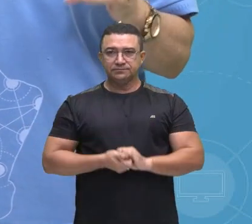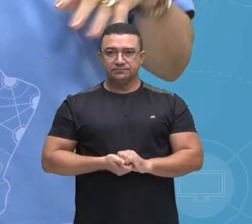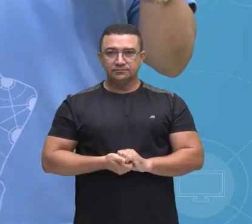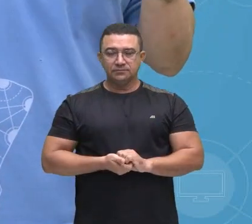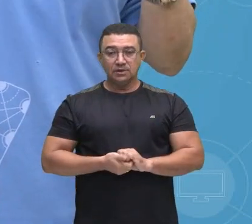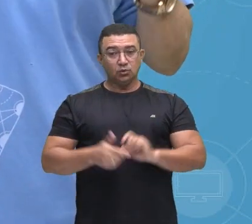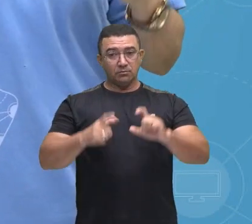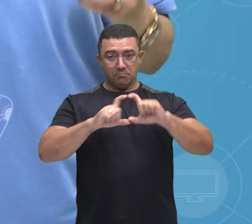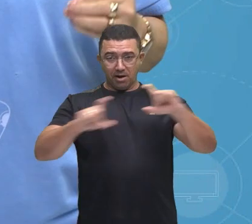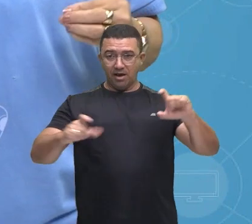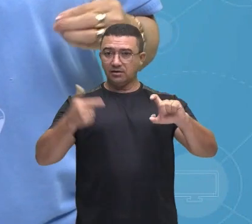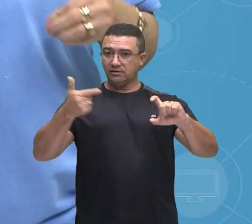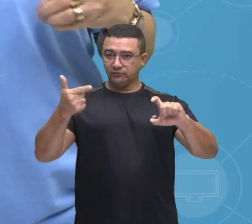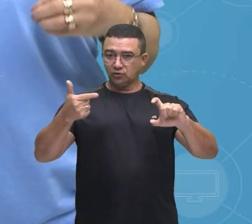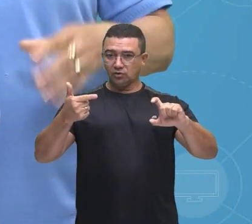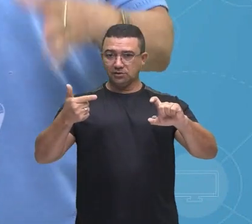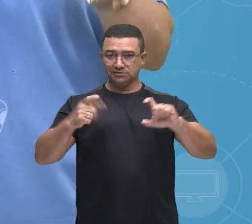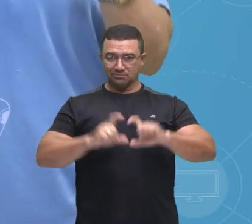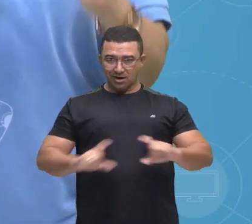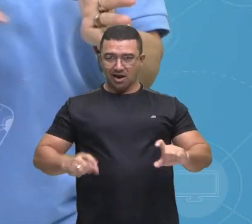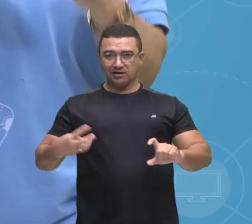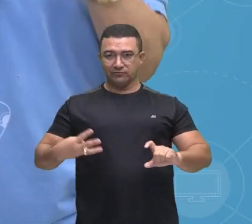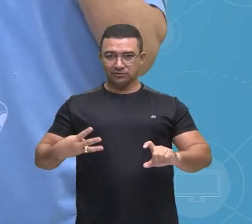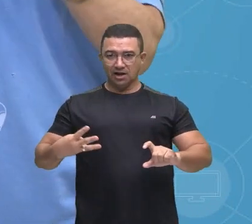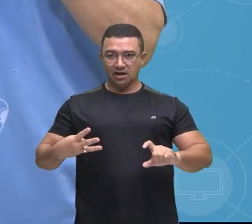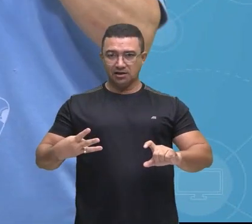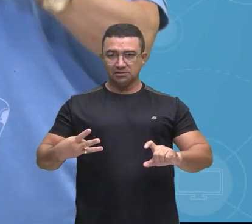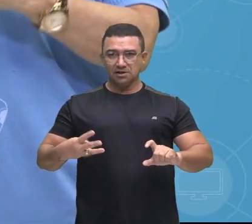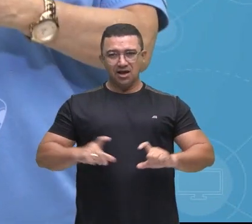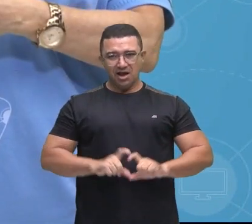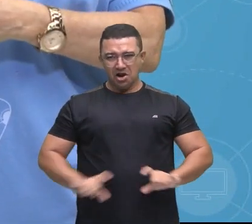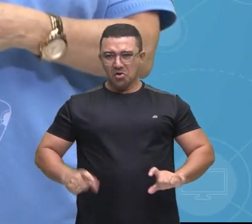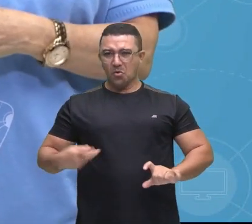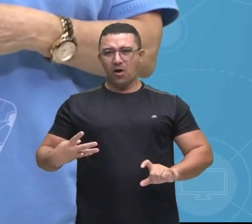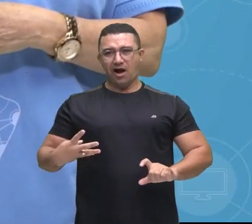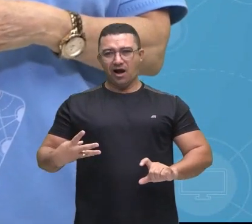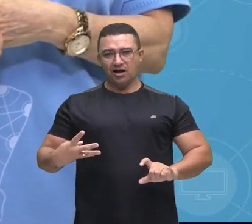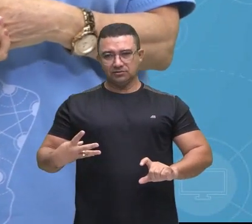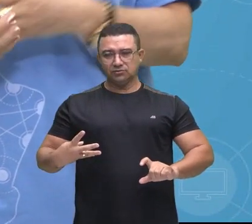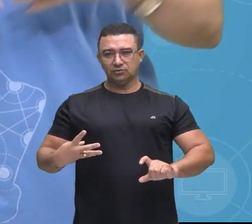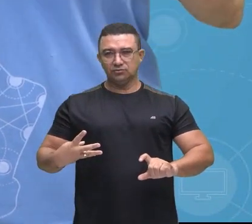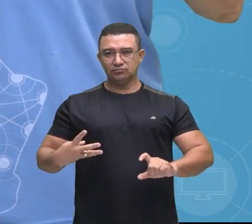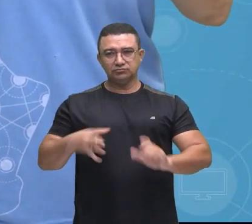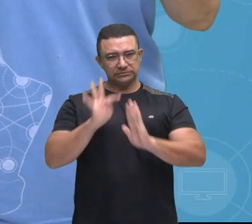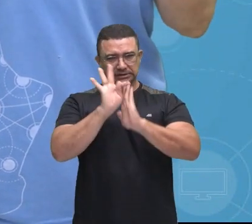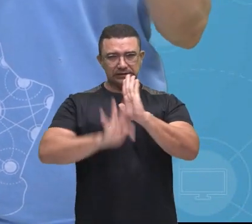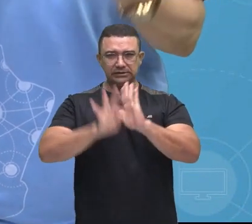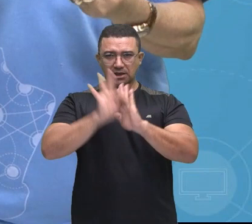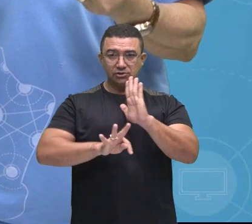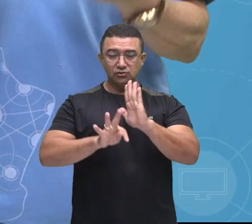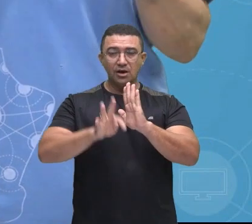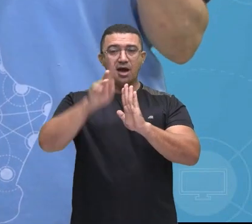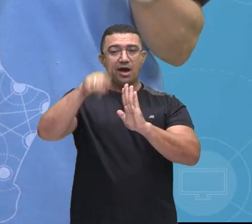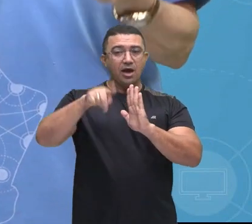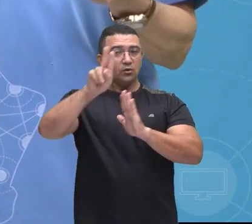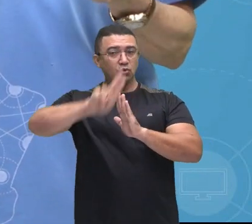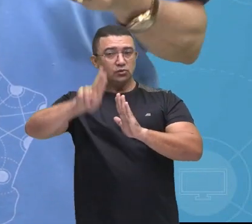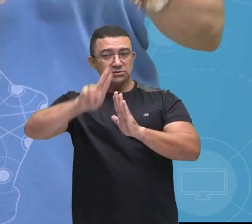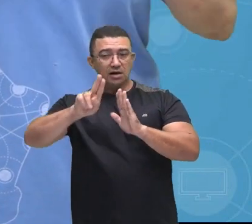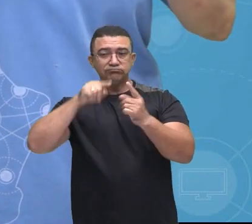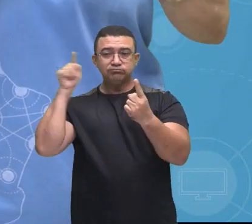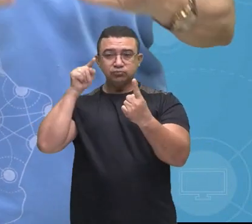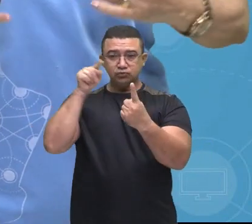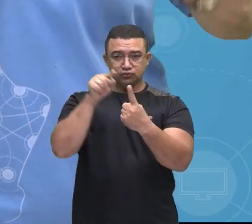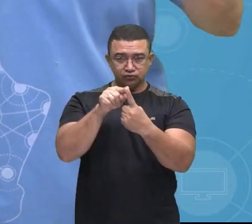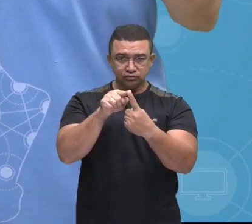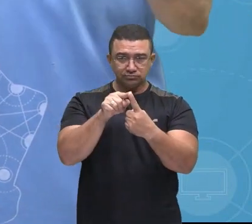O segundo e o terceiro parágrafo, e às vezes até o quarto parágrafo de um texto, eles têm a função ali